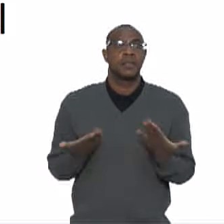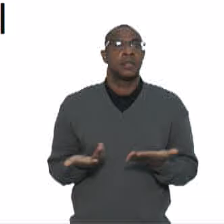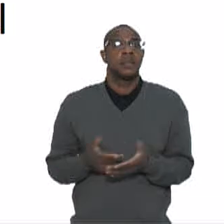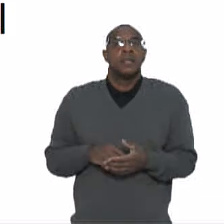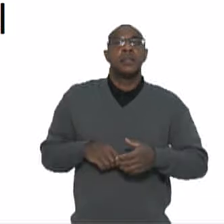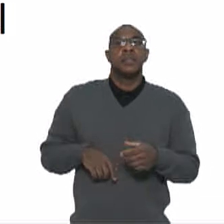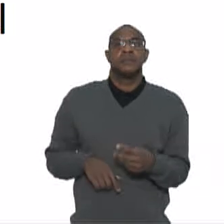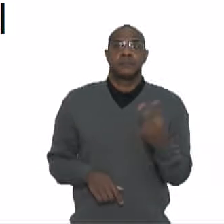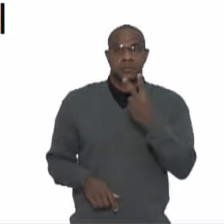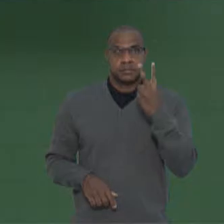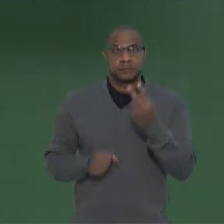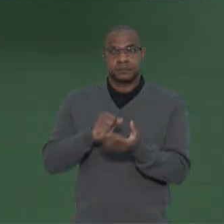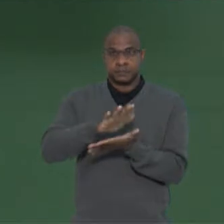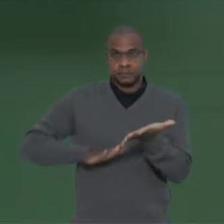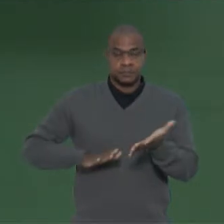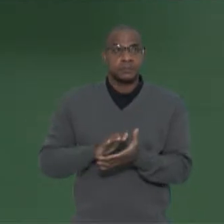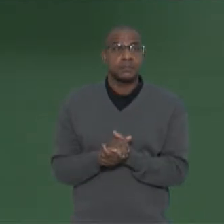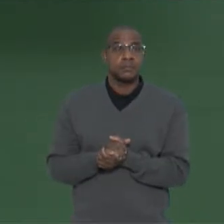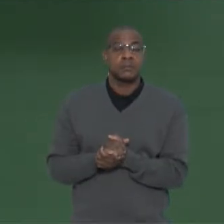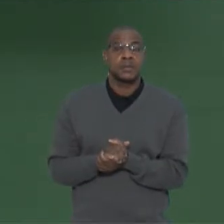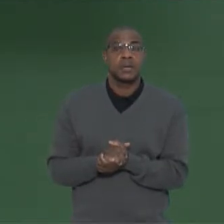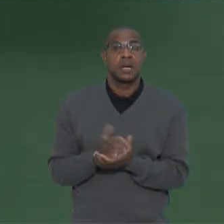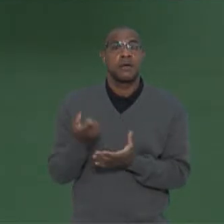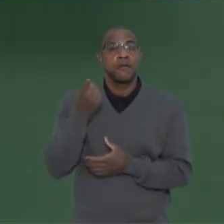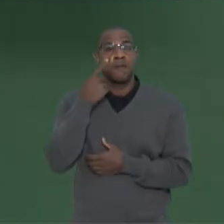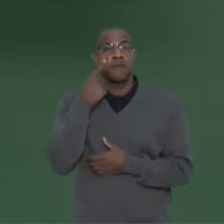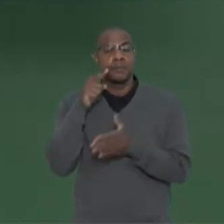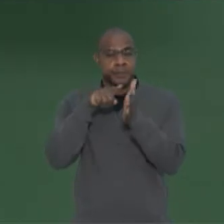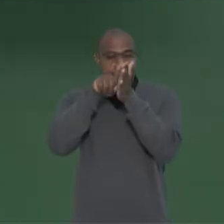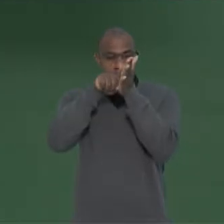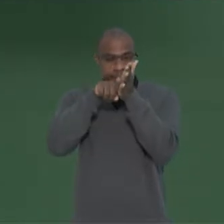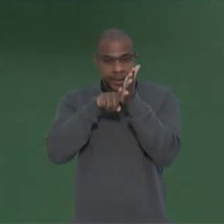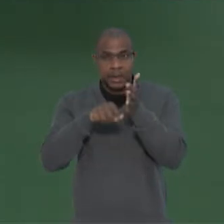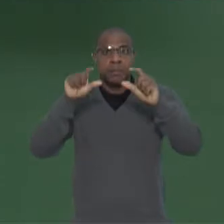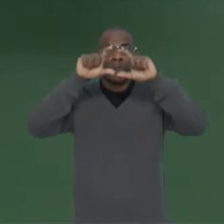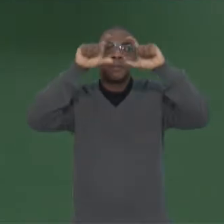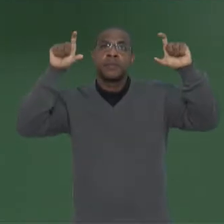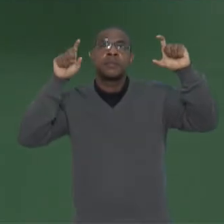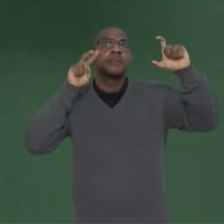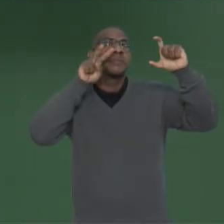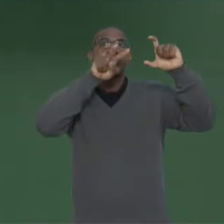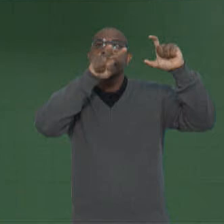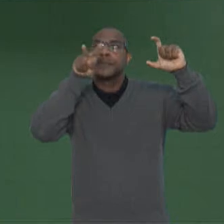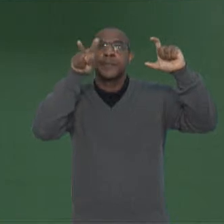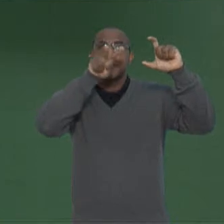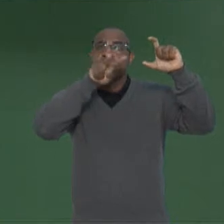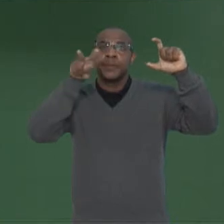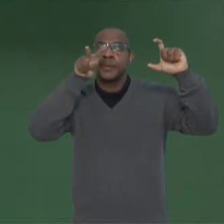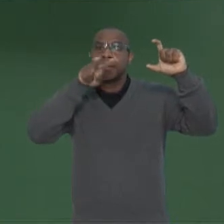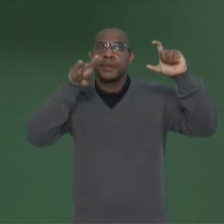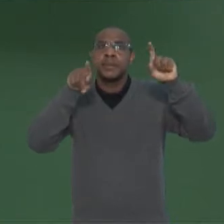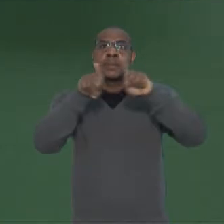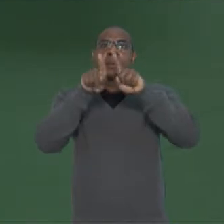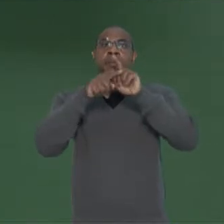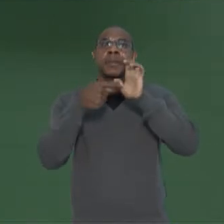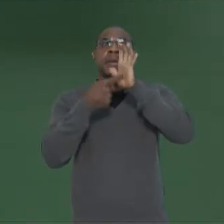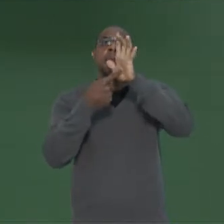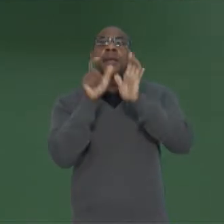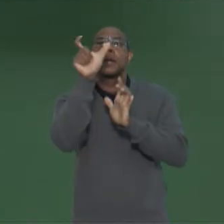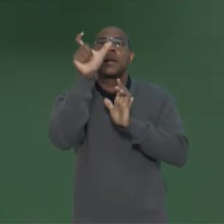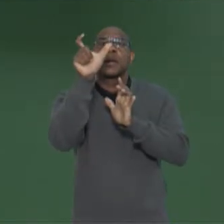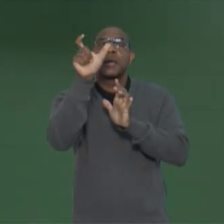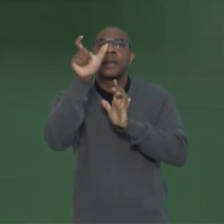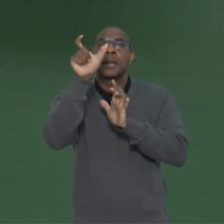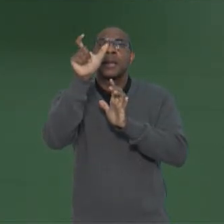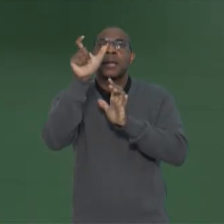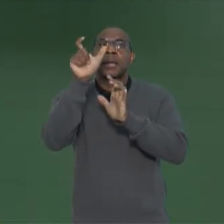um exercício, agora vamos analisar este fragmento e principalmente a expressão que está destacada, o que